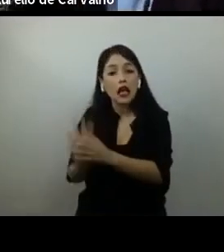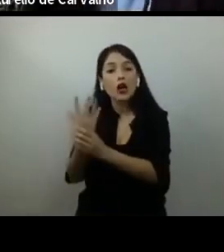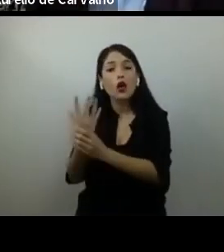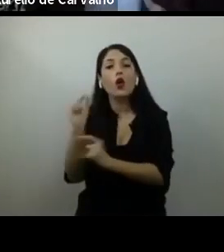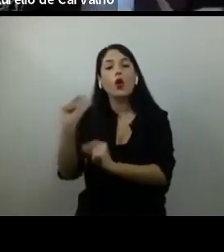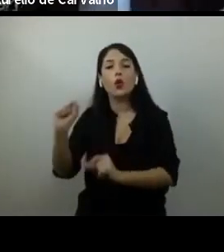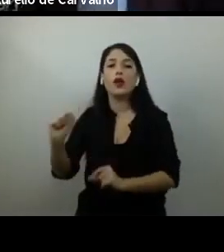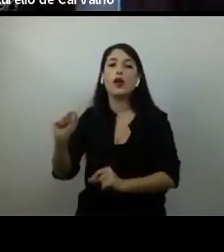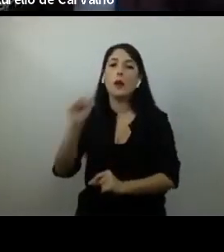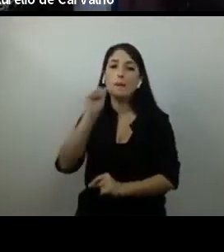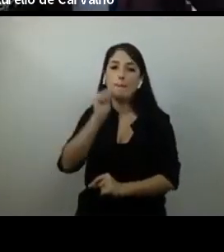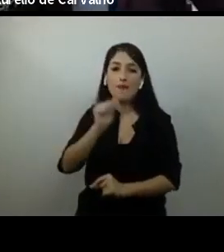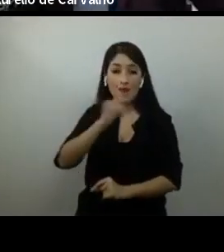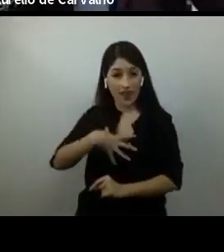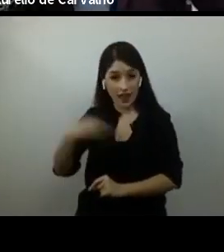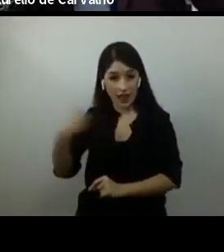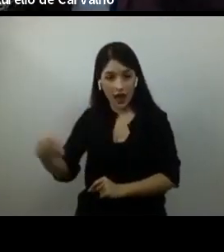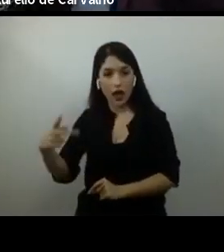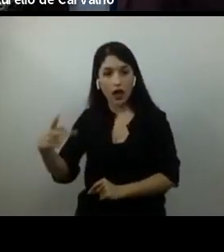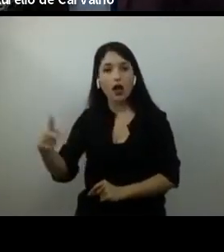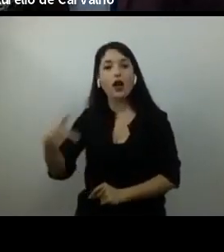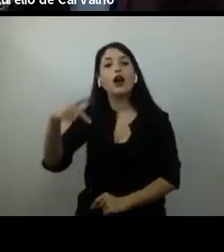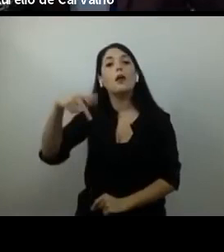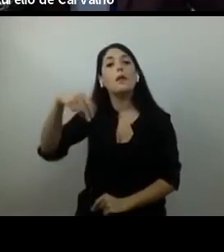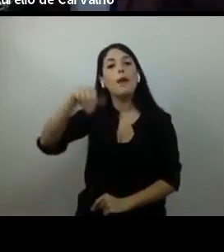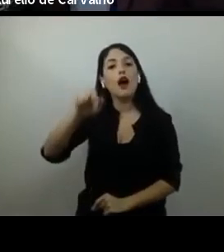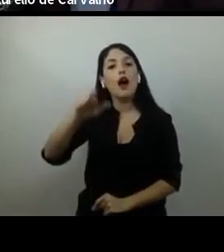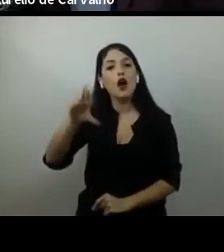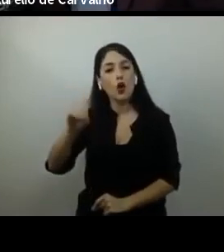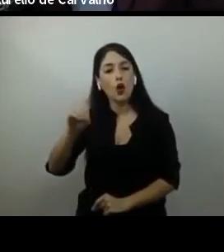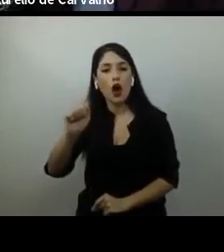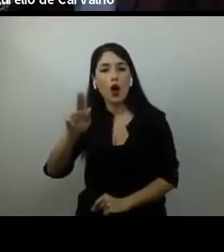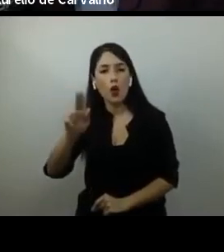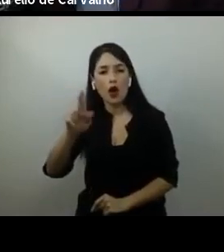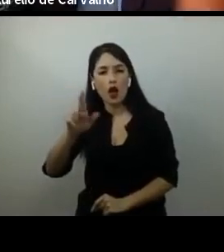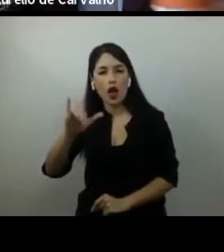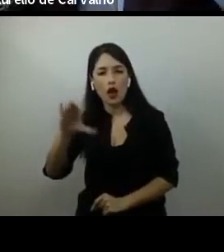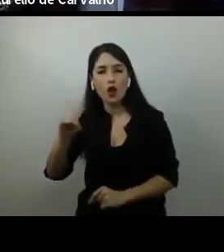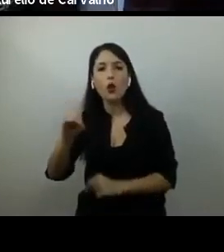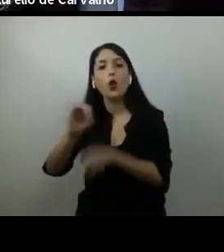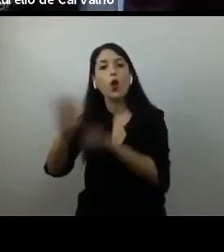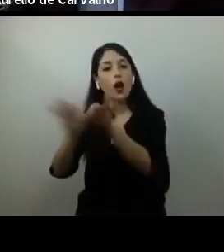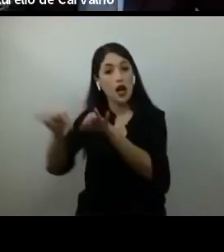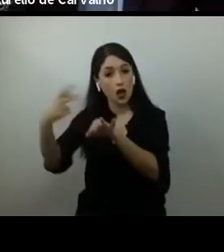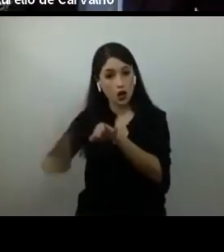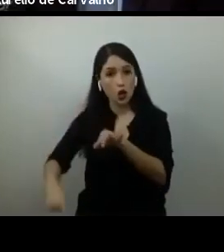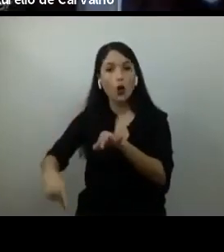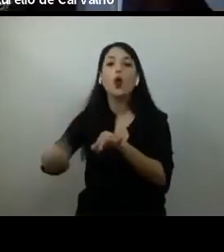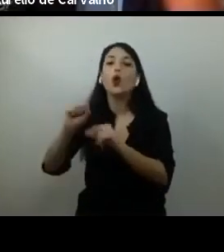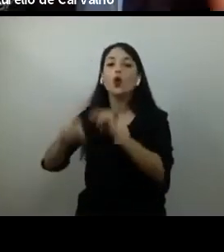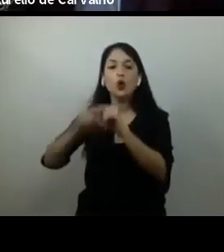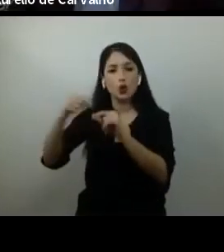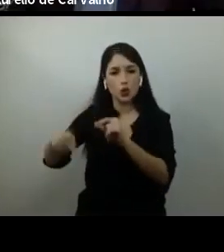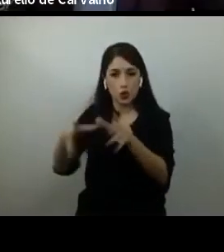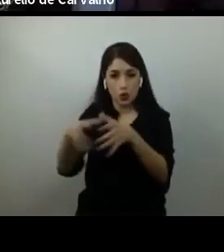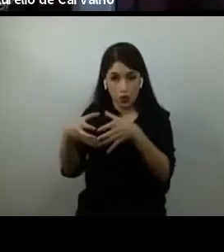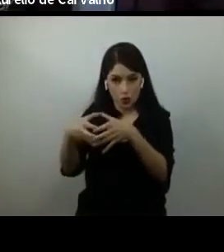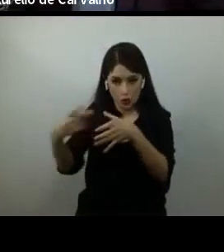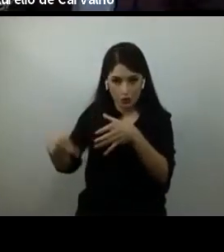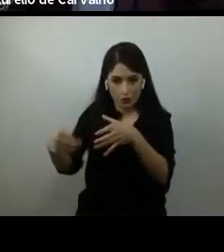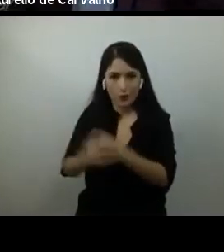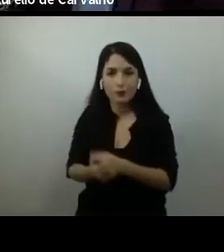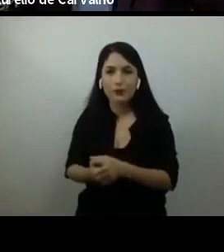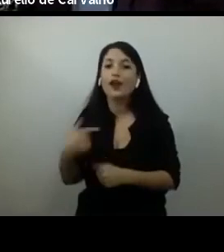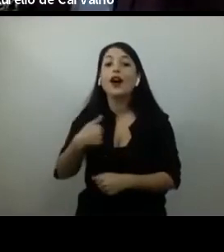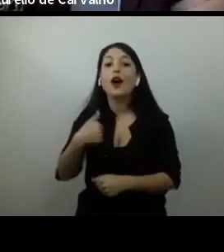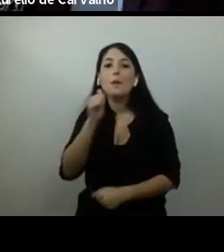Grupo Prerrogativas, uma adolescente brilhante. E você vê a sensibilidade da Sofia, né? Sofia, estou aqui, toda vez que eu